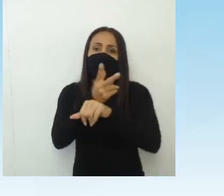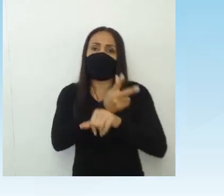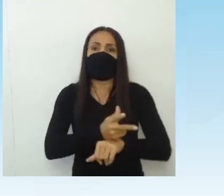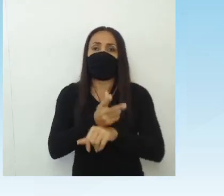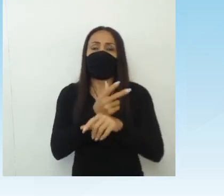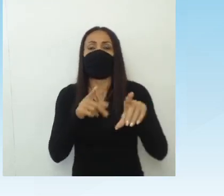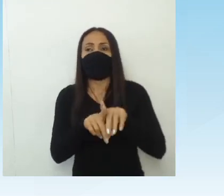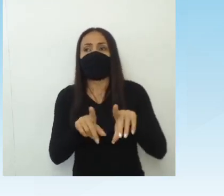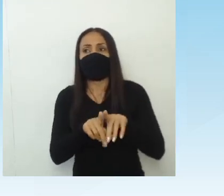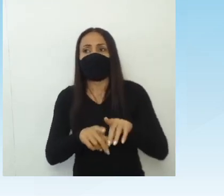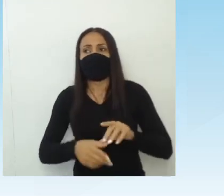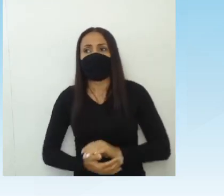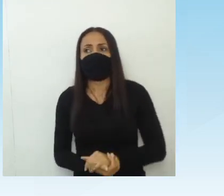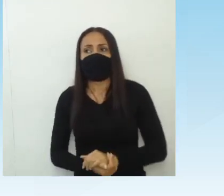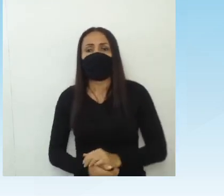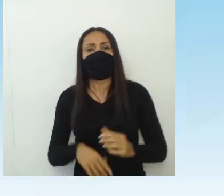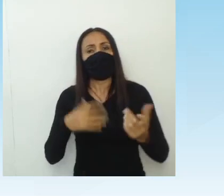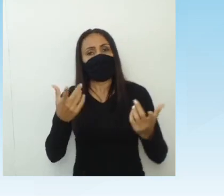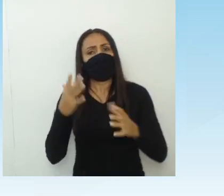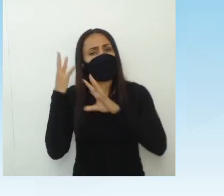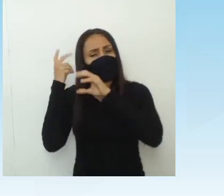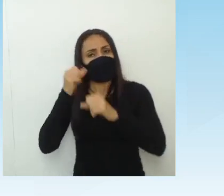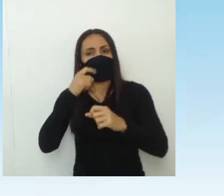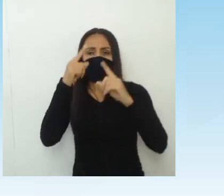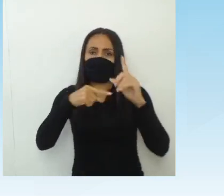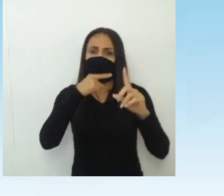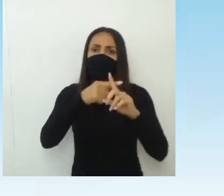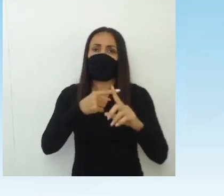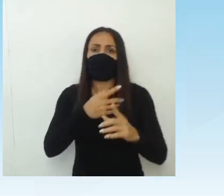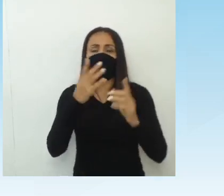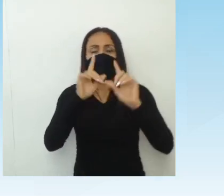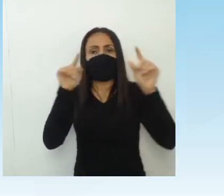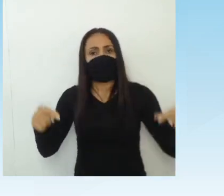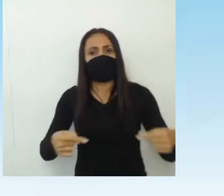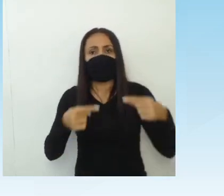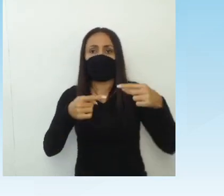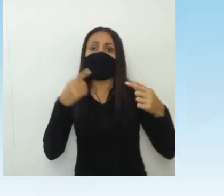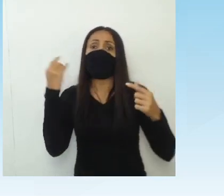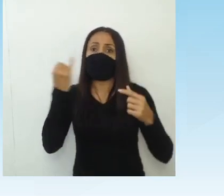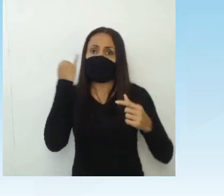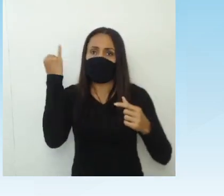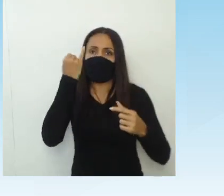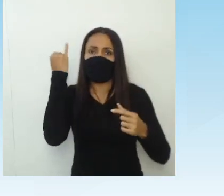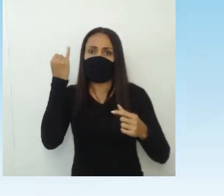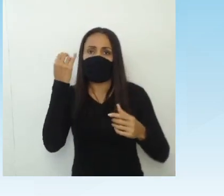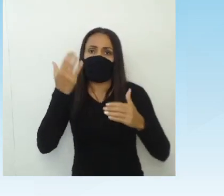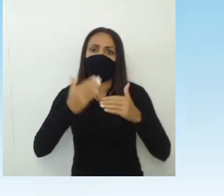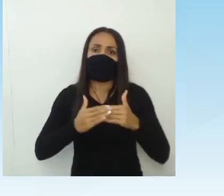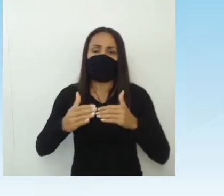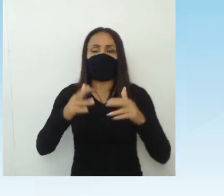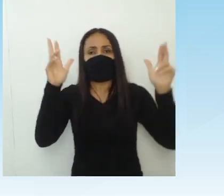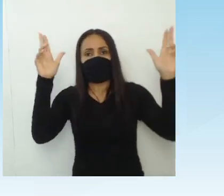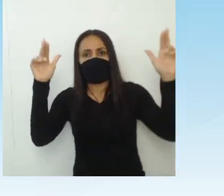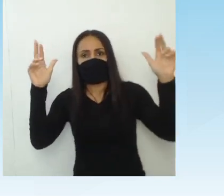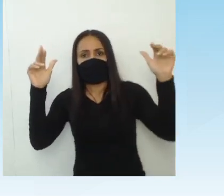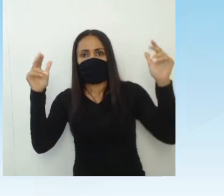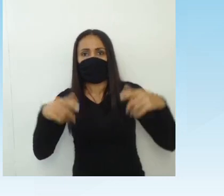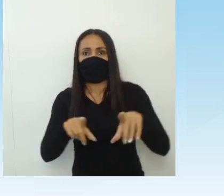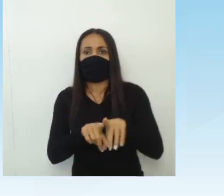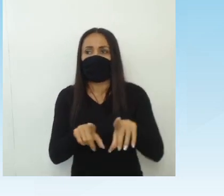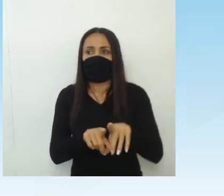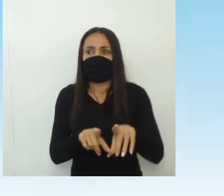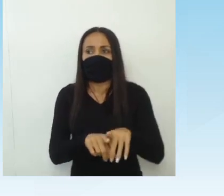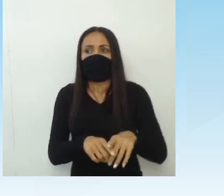videoaulas, dá um pontinho para quem resolver, porque esse desafio é interessante, faz parte do nosso assunto, que é sistema de